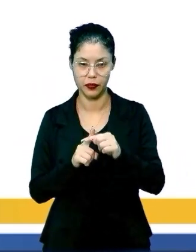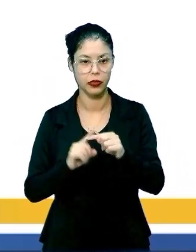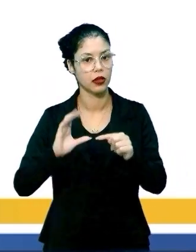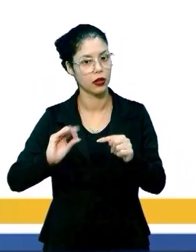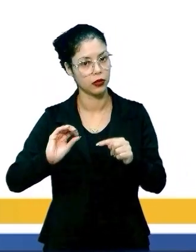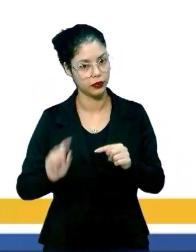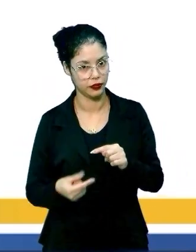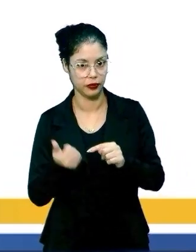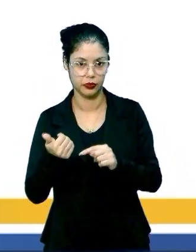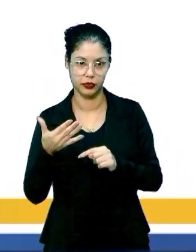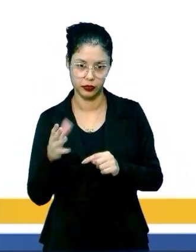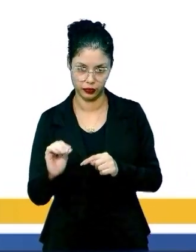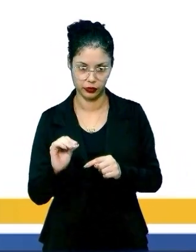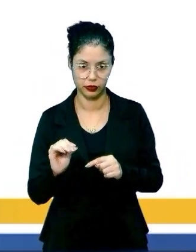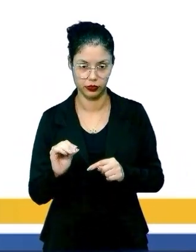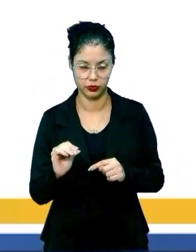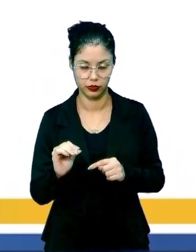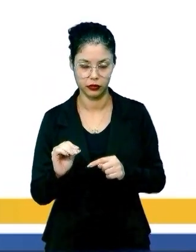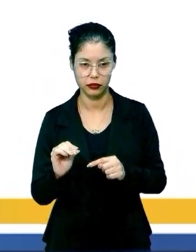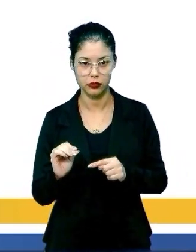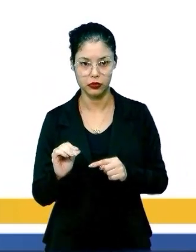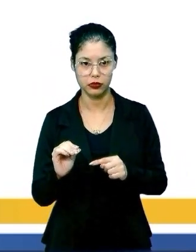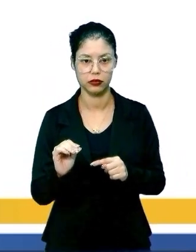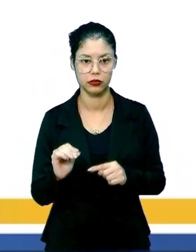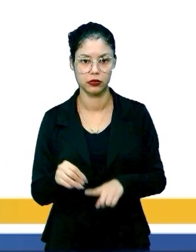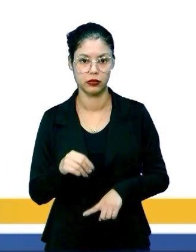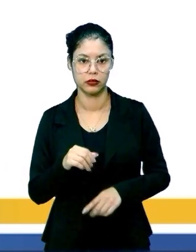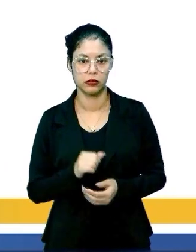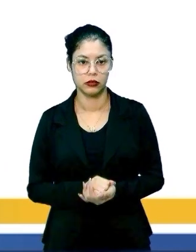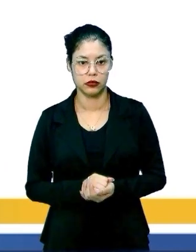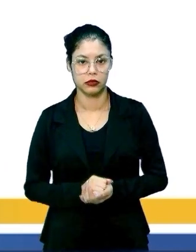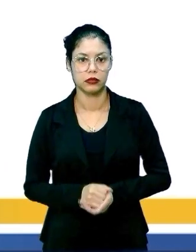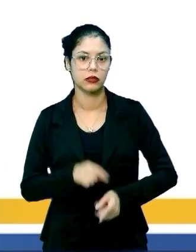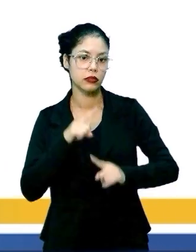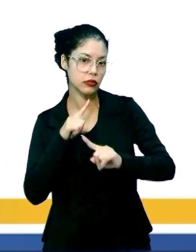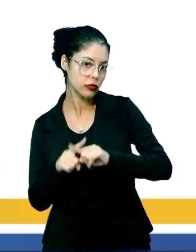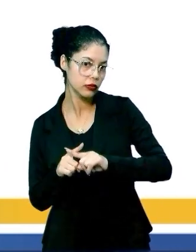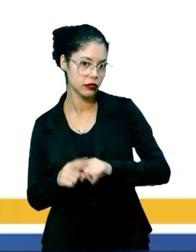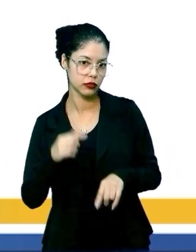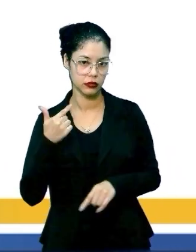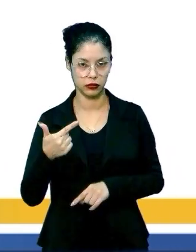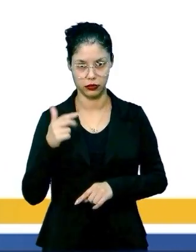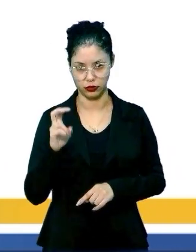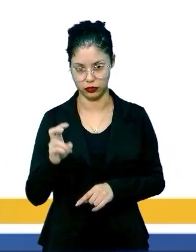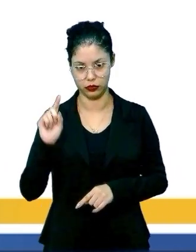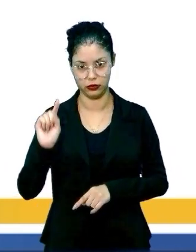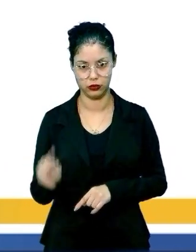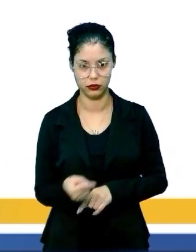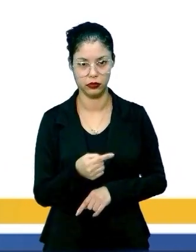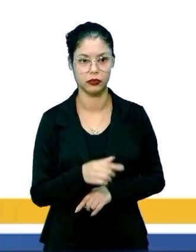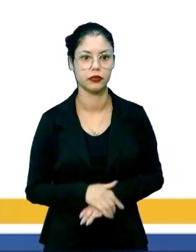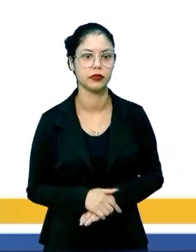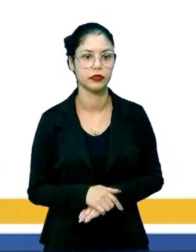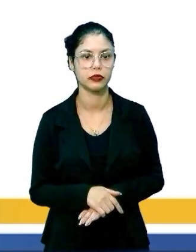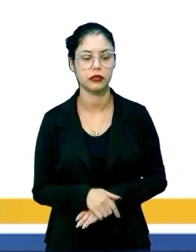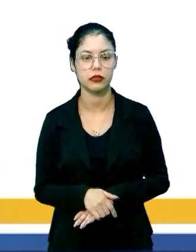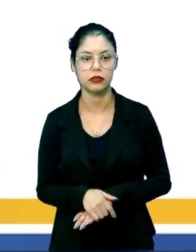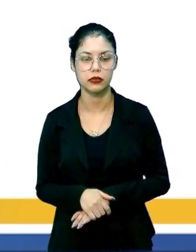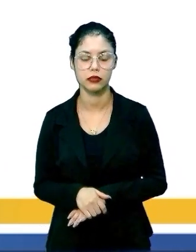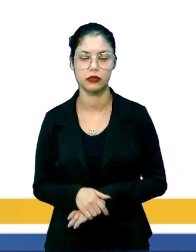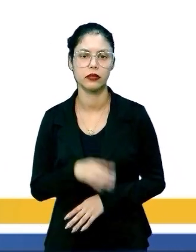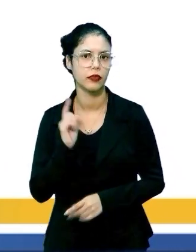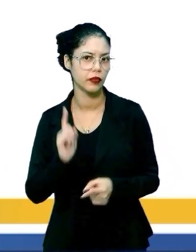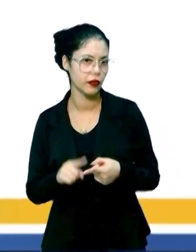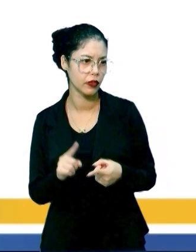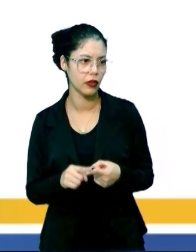o capital, mais 0,10, que é a taxa, vezes o 25 mil.